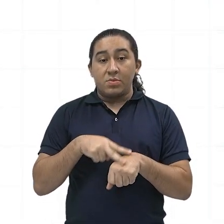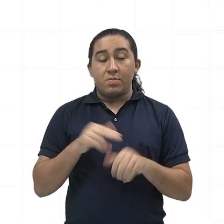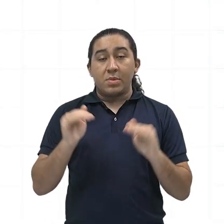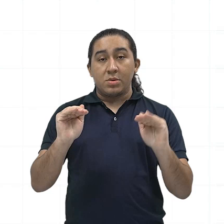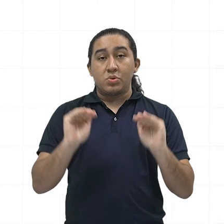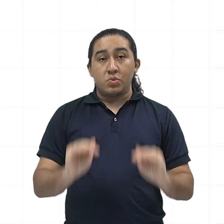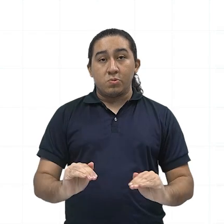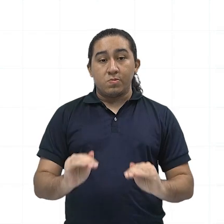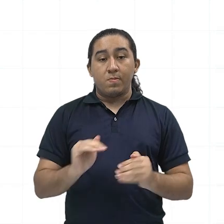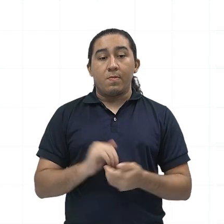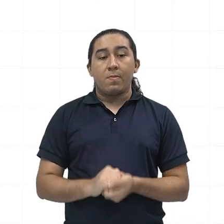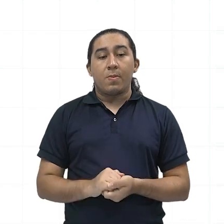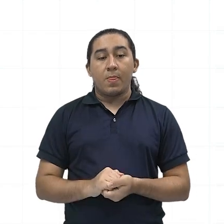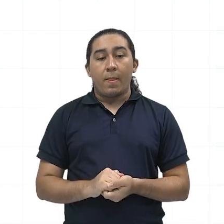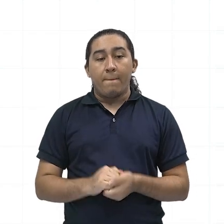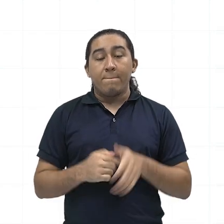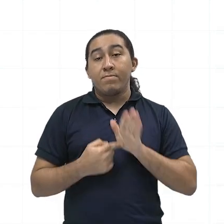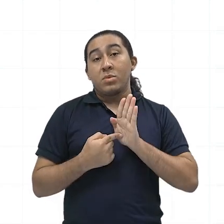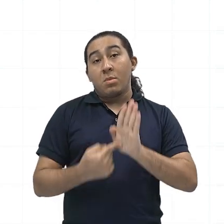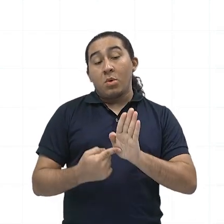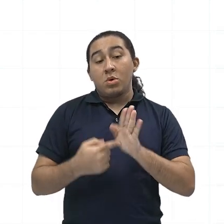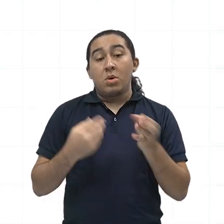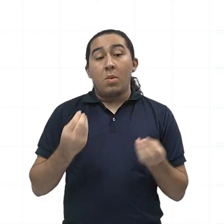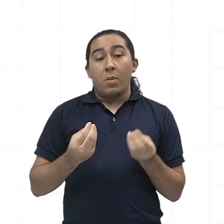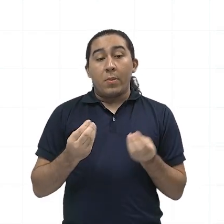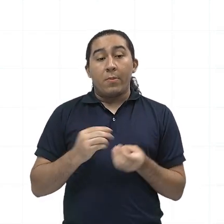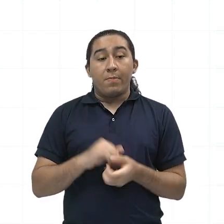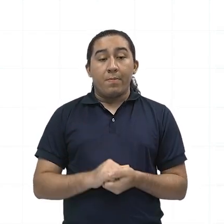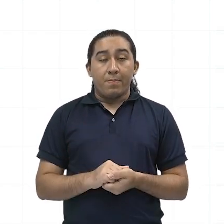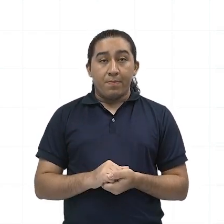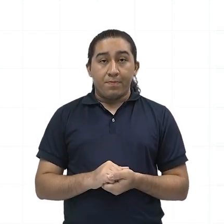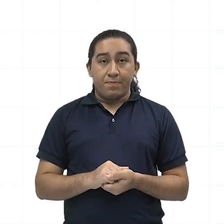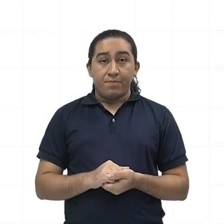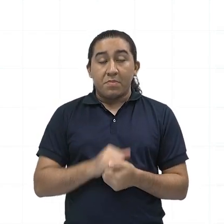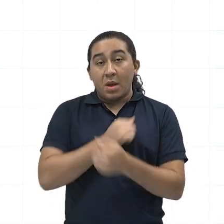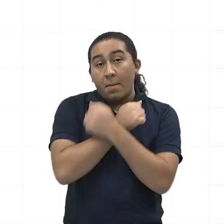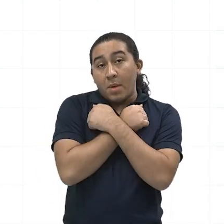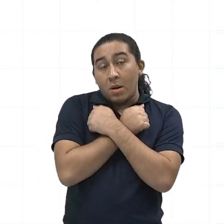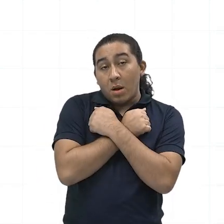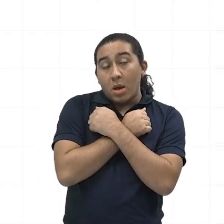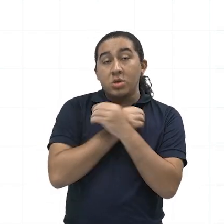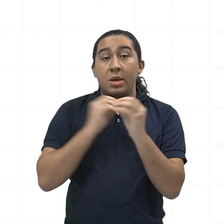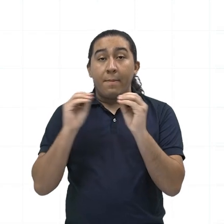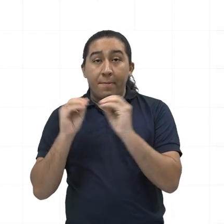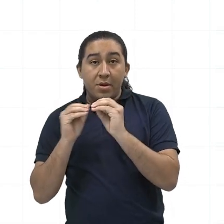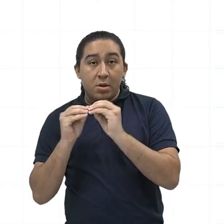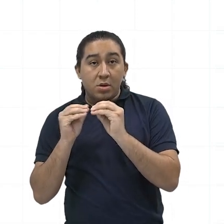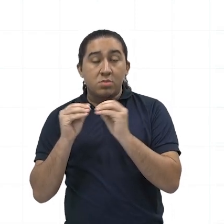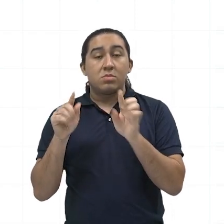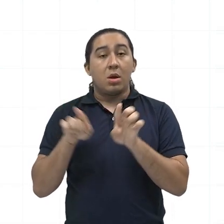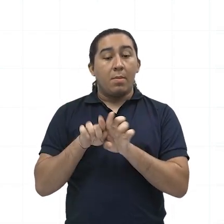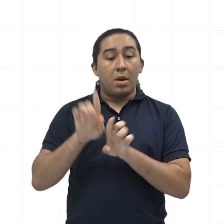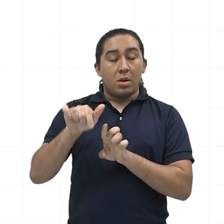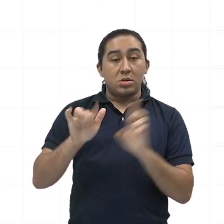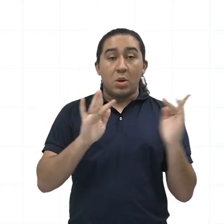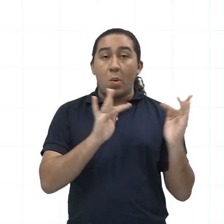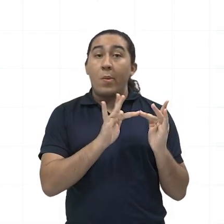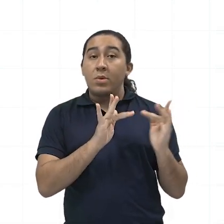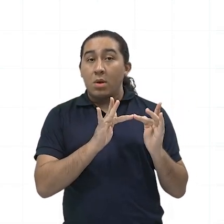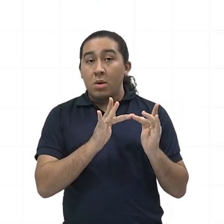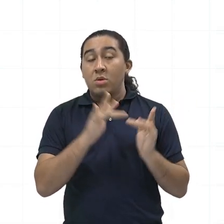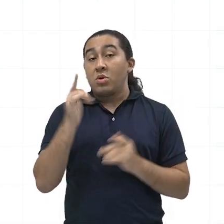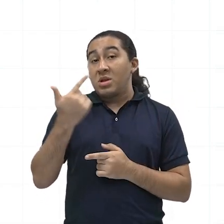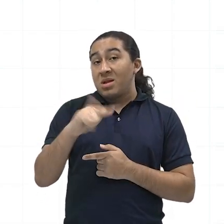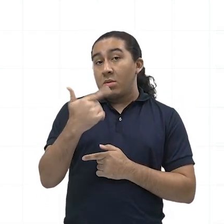a linha abaixo, ela está mostrando aí com abraços e beijos, né? Esse contato aí não vai ocorrer